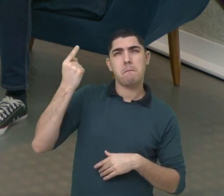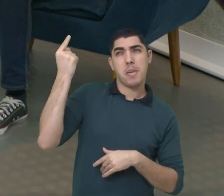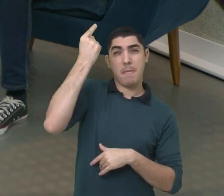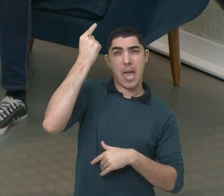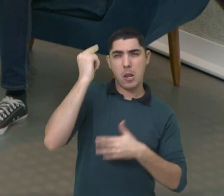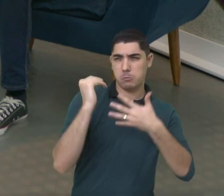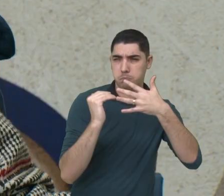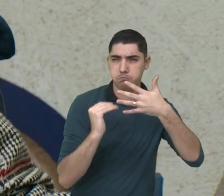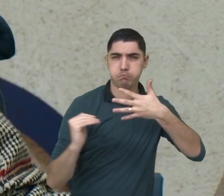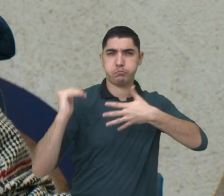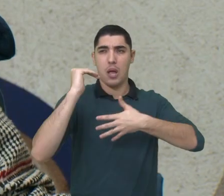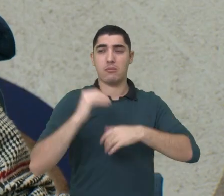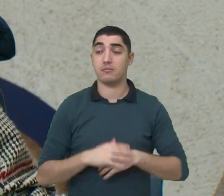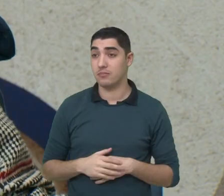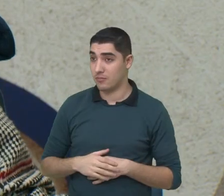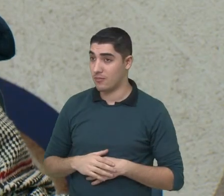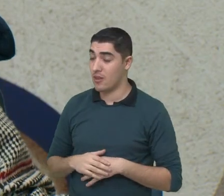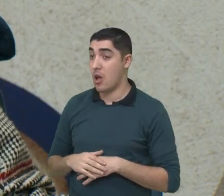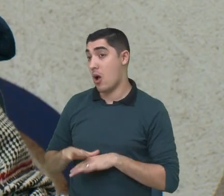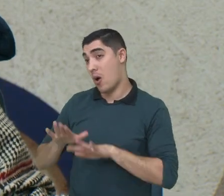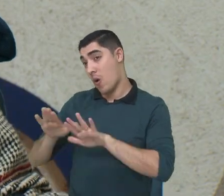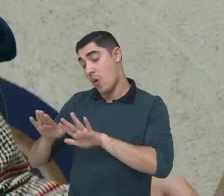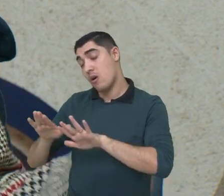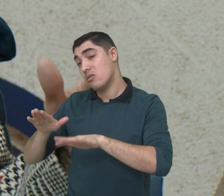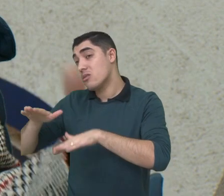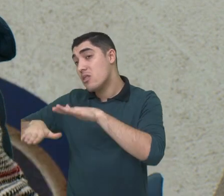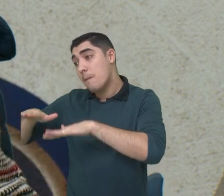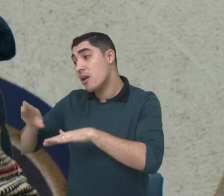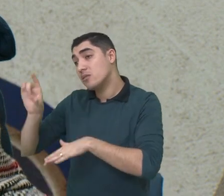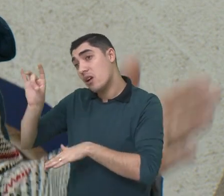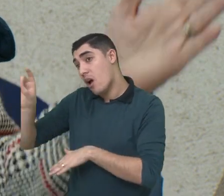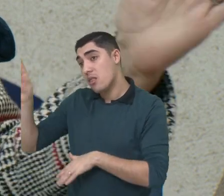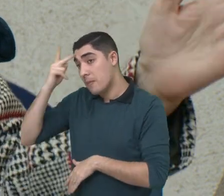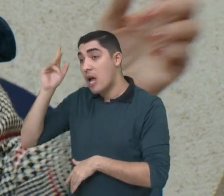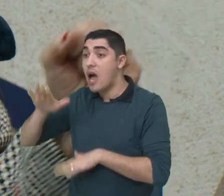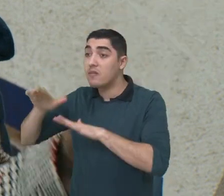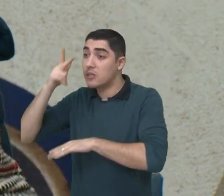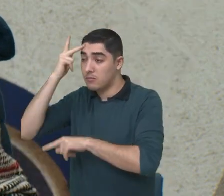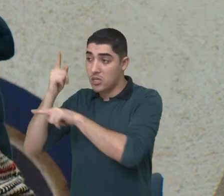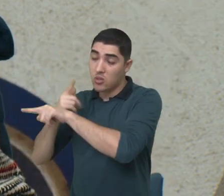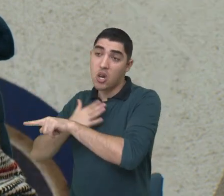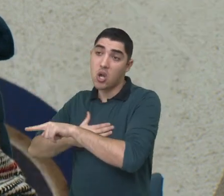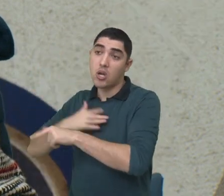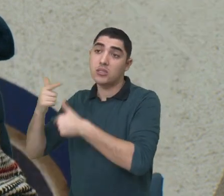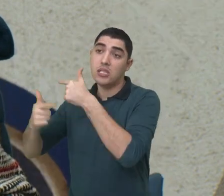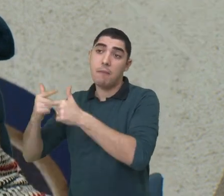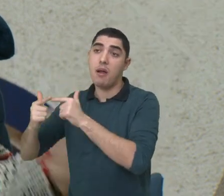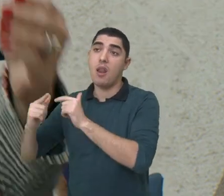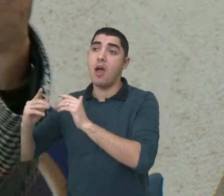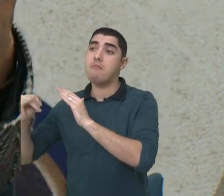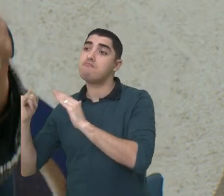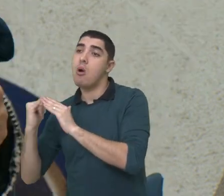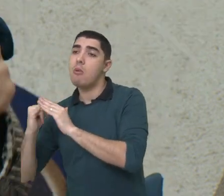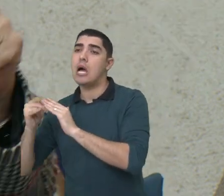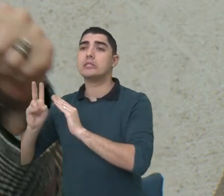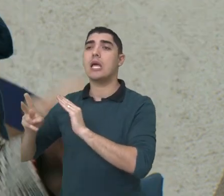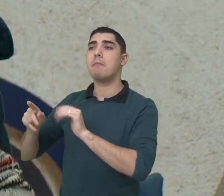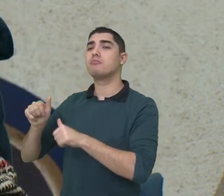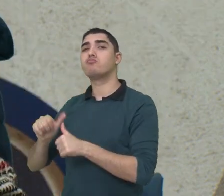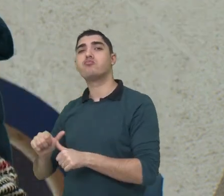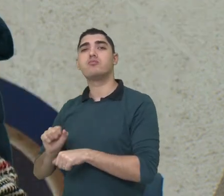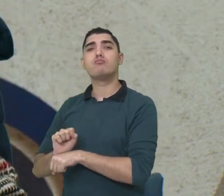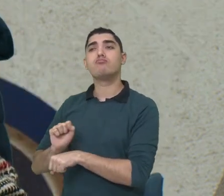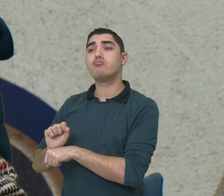corretor? Olha, o sucesso dele vai depender dele. Tem o corretor de imóvel que gosta de trabalhar em plantão, o outro que